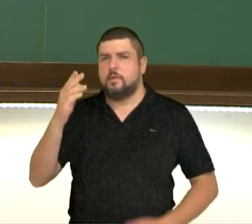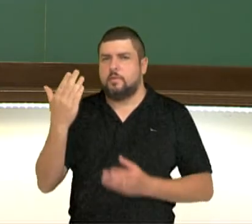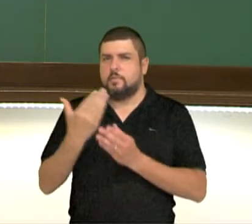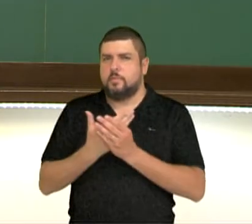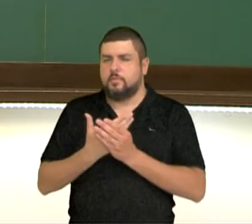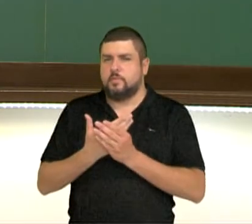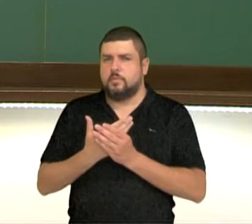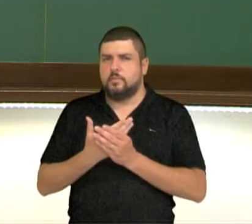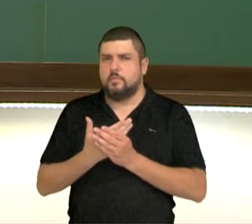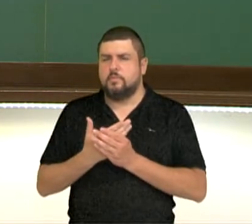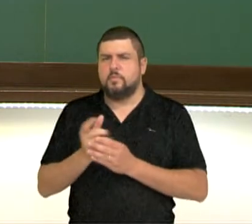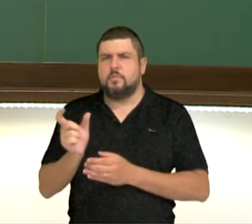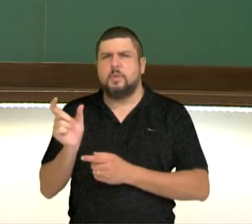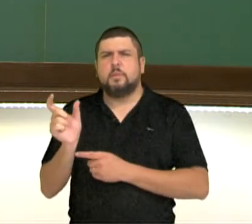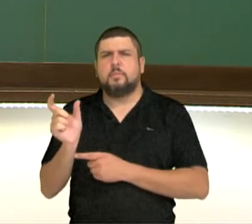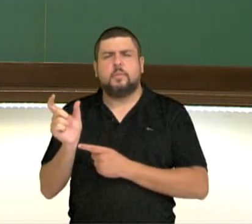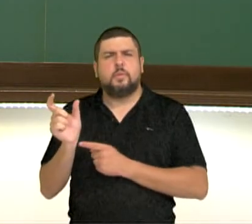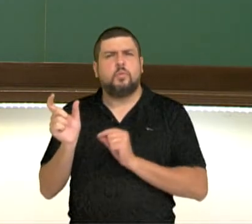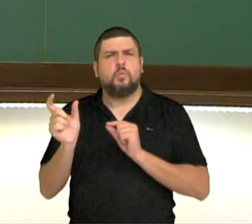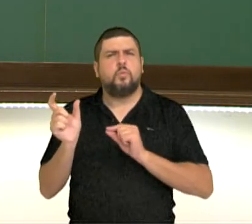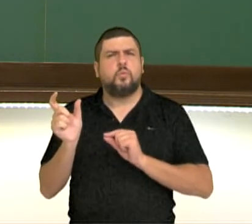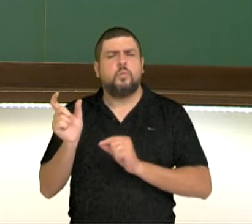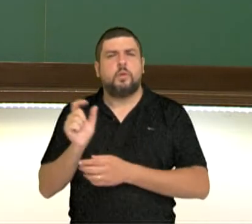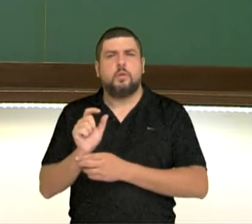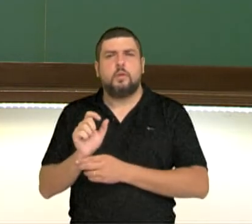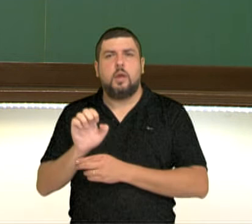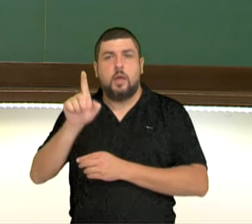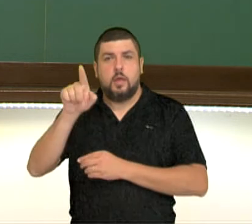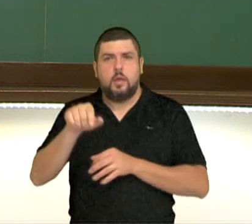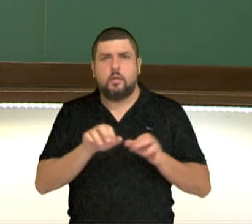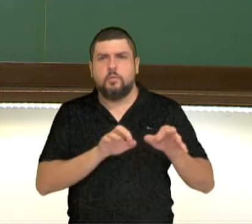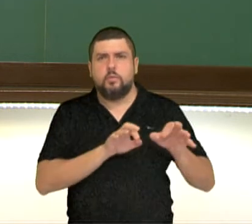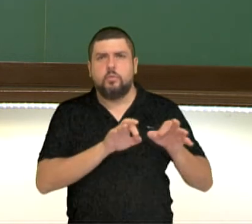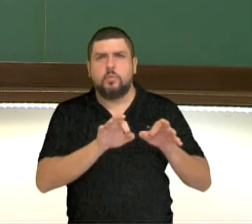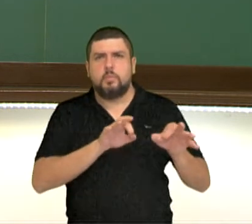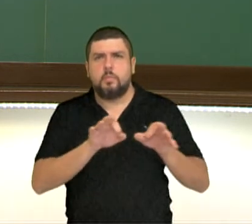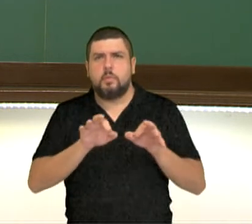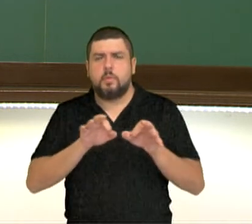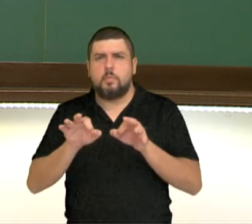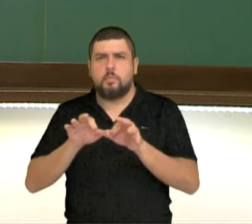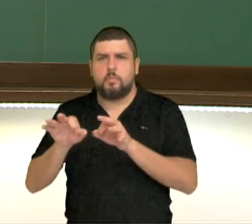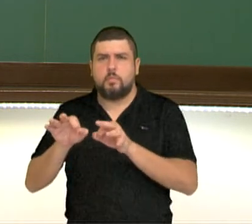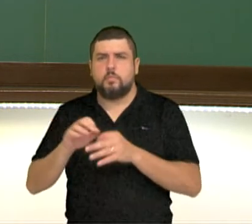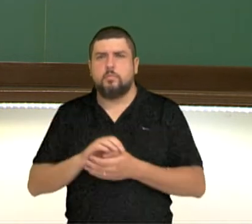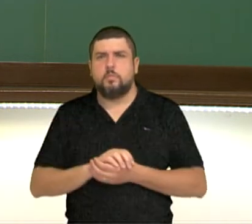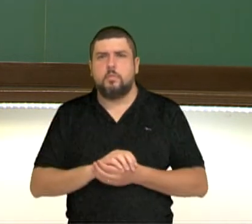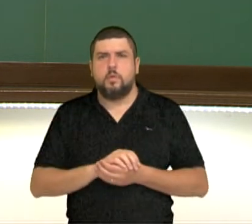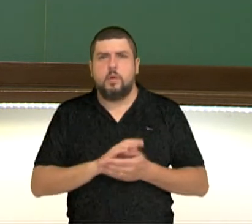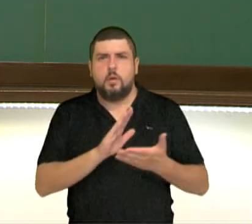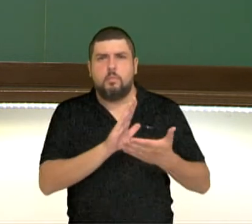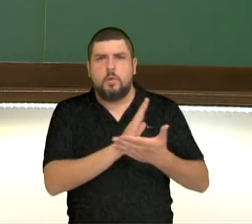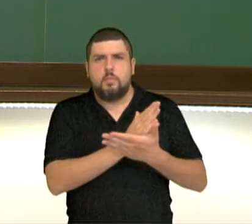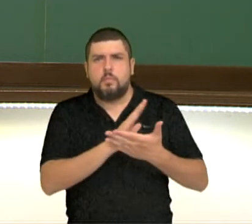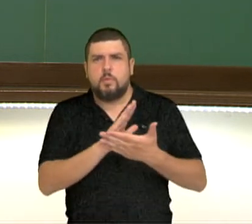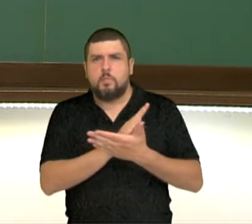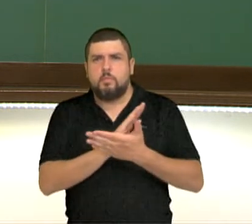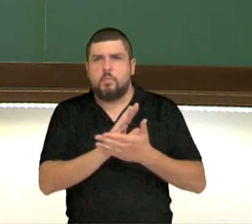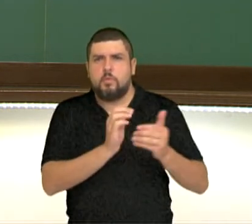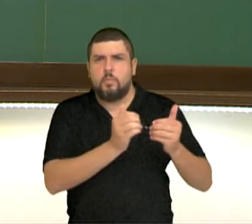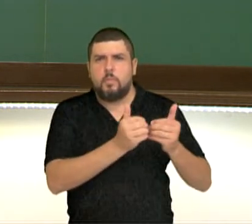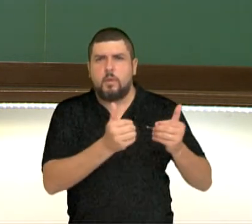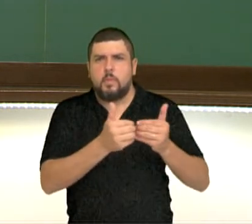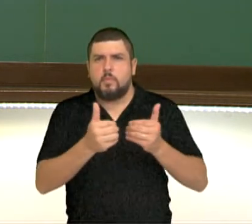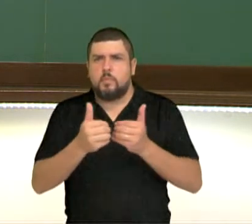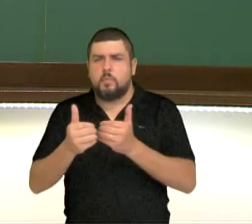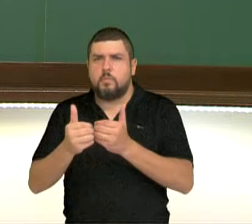processo. O que é isso? É organizar o processo, ver aquilo que é importante, certo? E a partir daquilo tomar